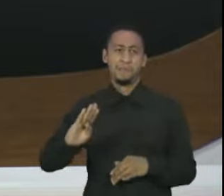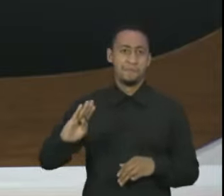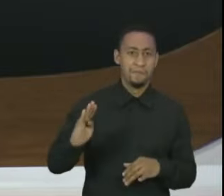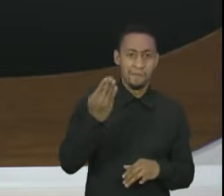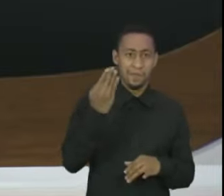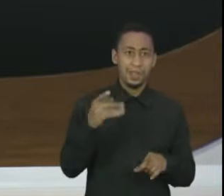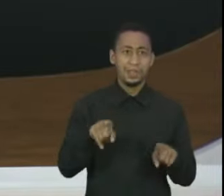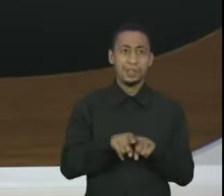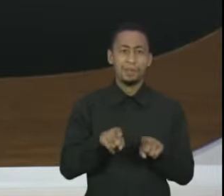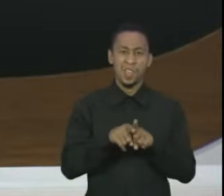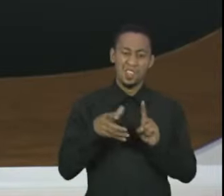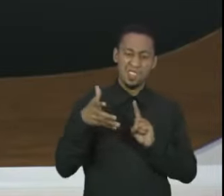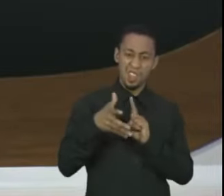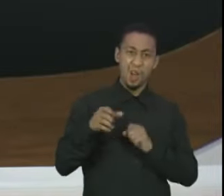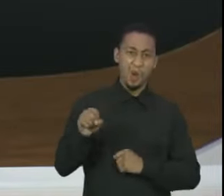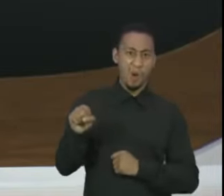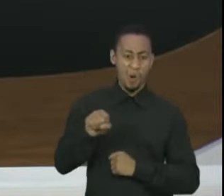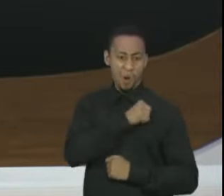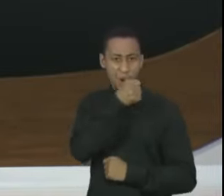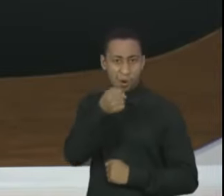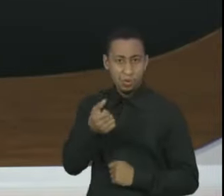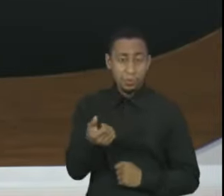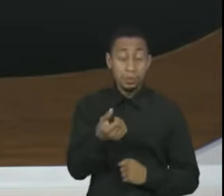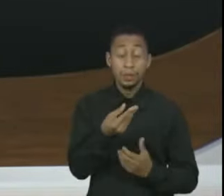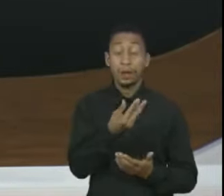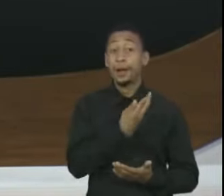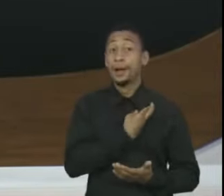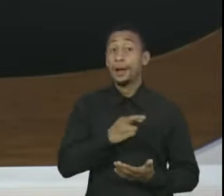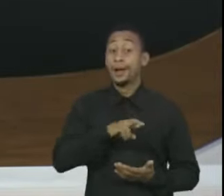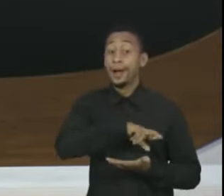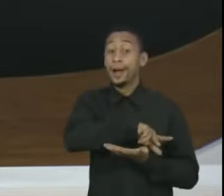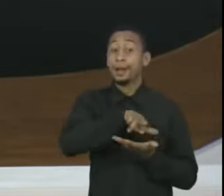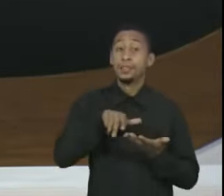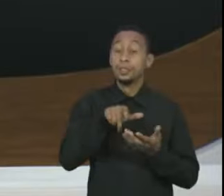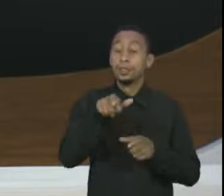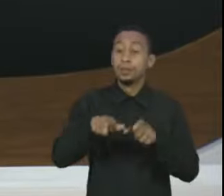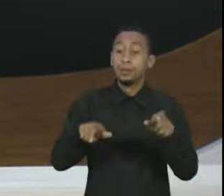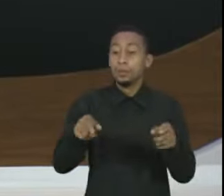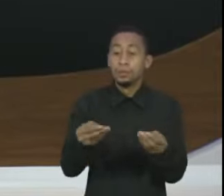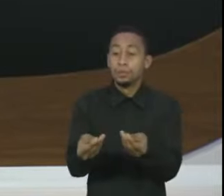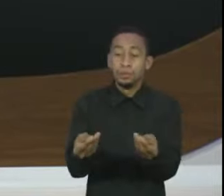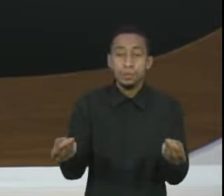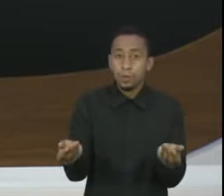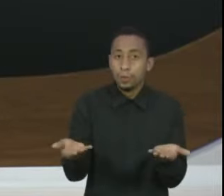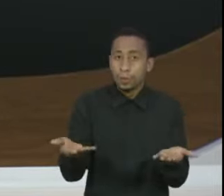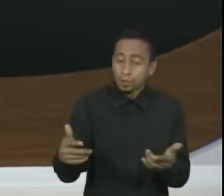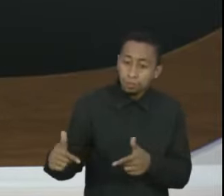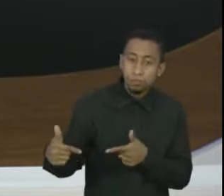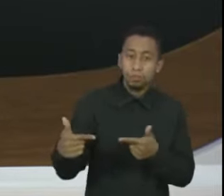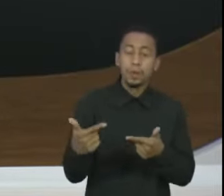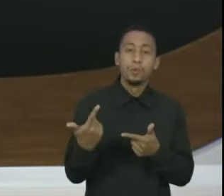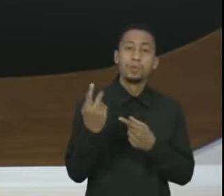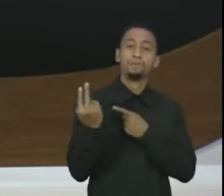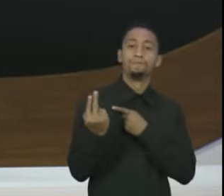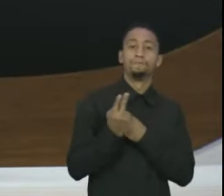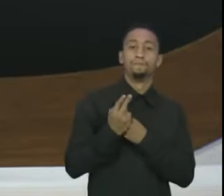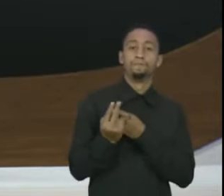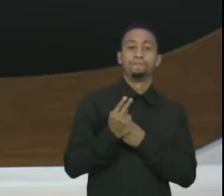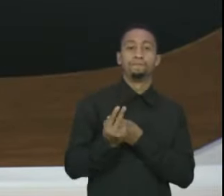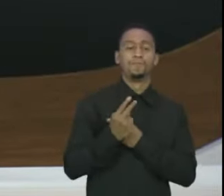fake News e de discurso de ódio e como as religiões podem criar um dique para se blindar